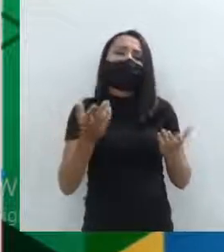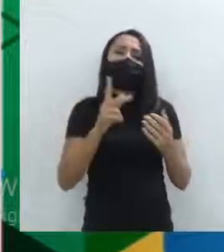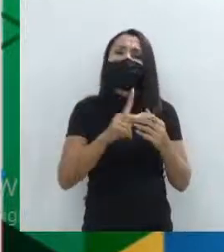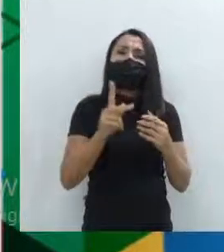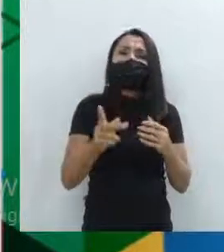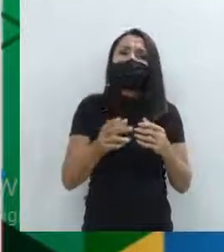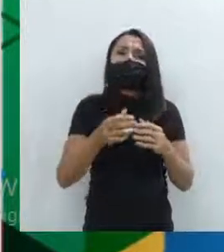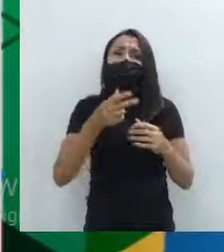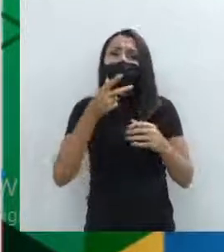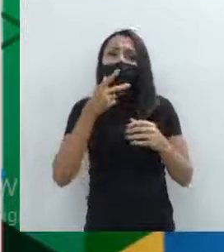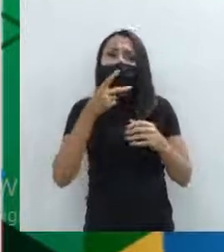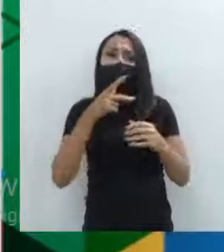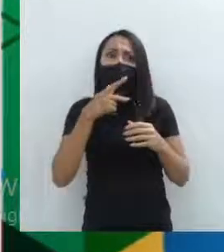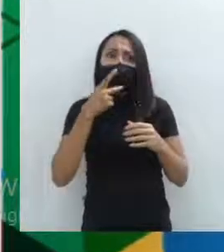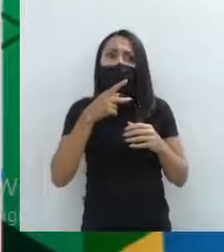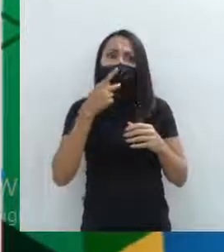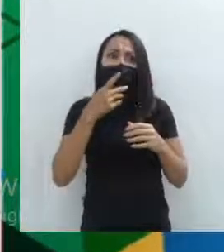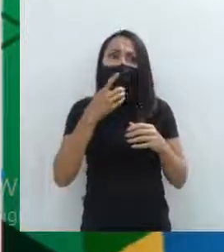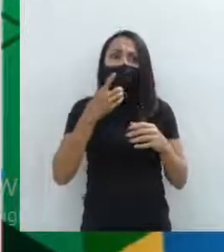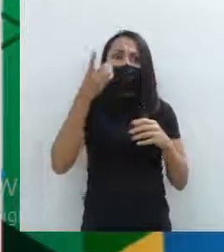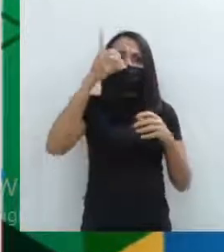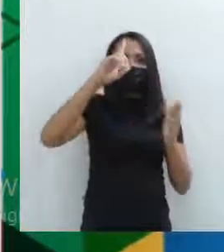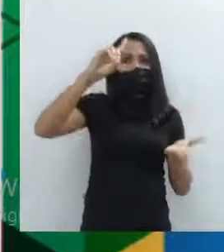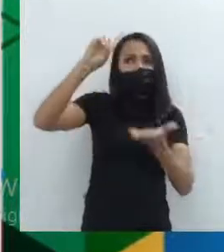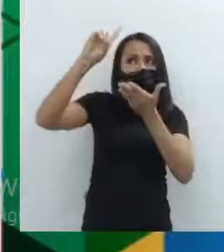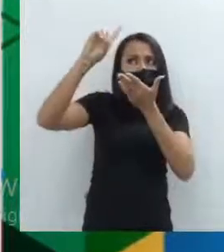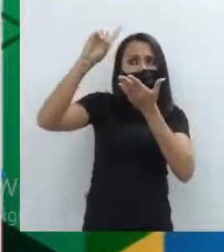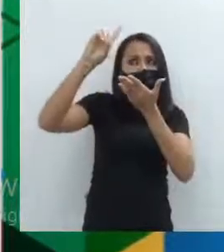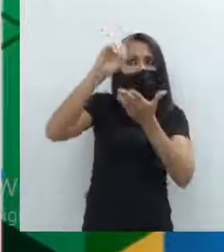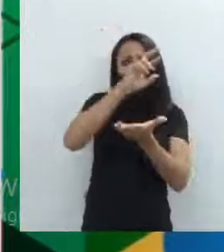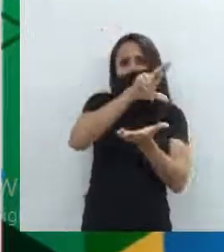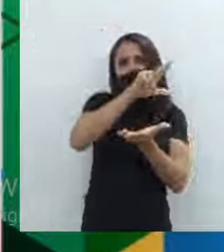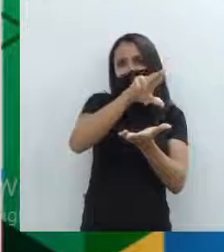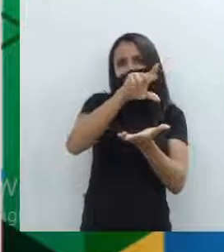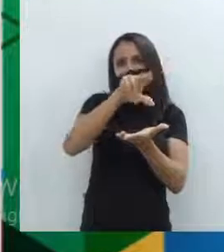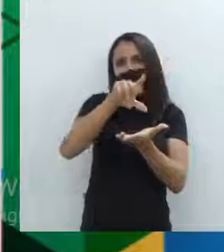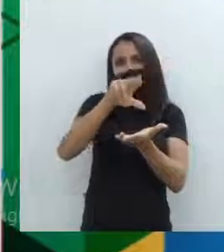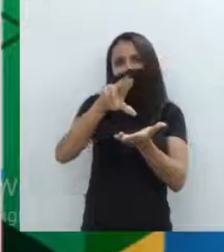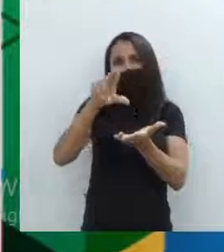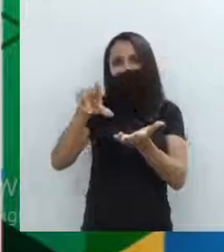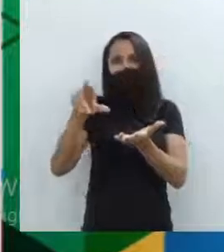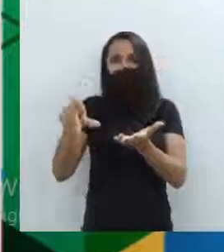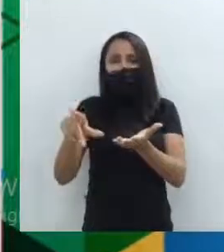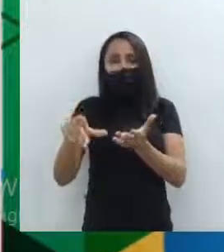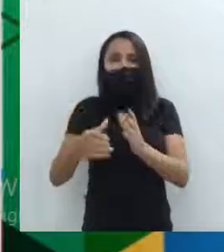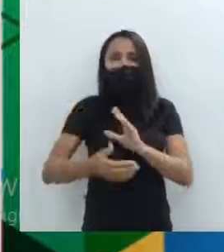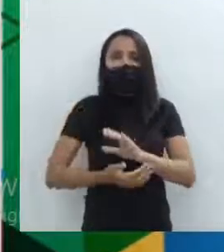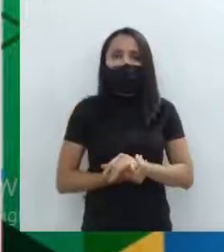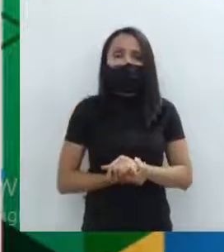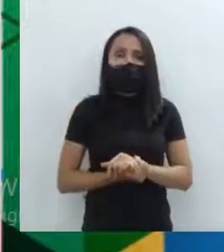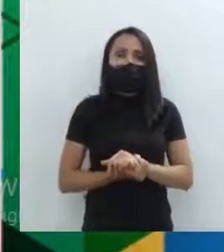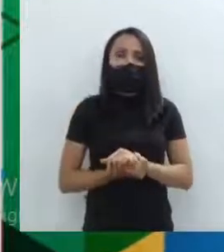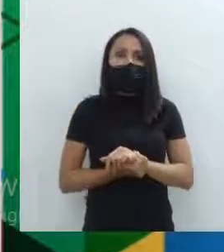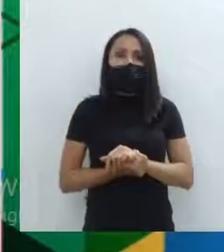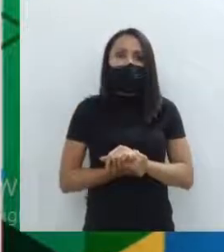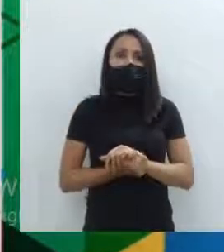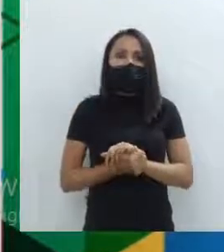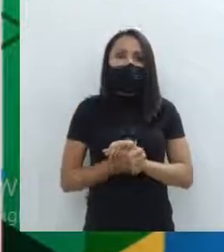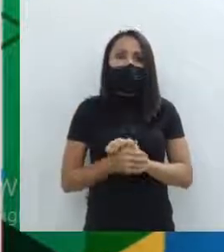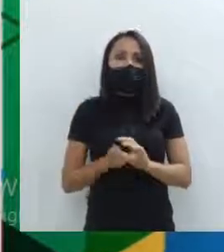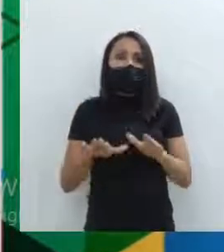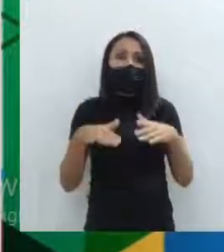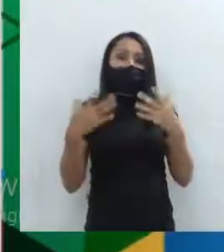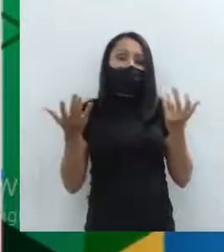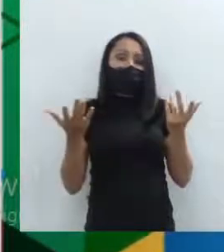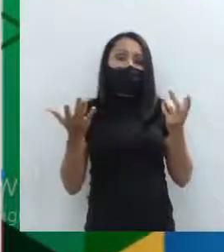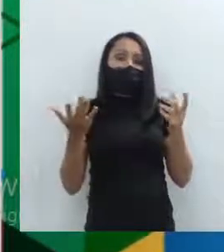falar sobre deuses, sobre as figuras míticas, sobrenaturais. E esses